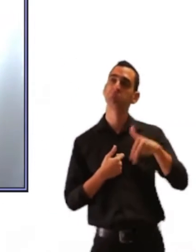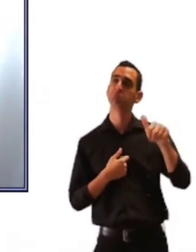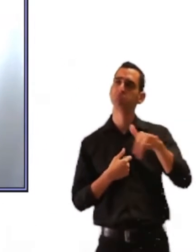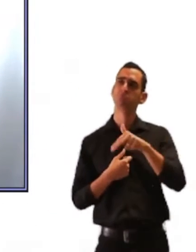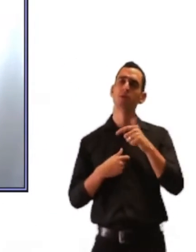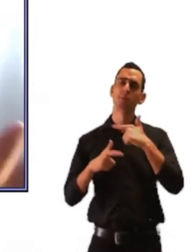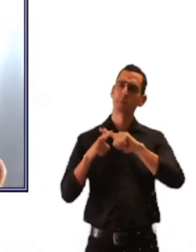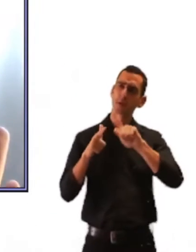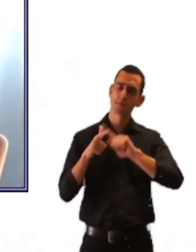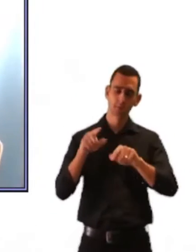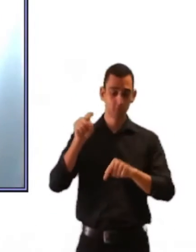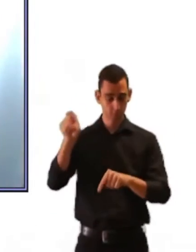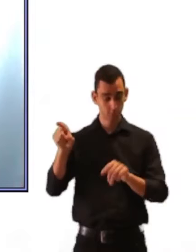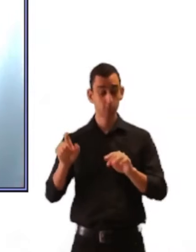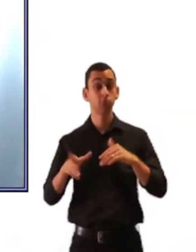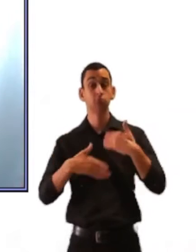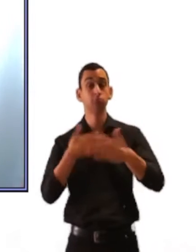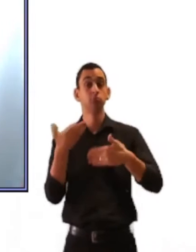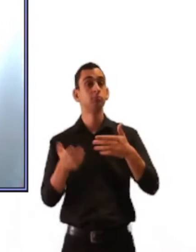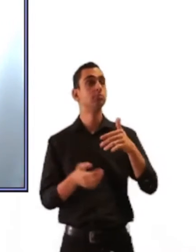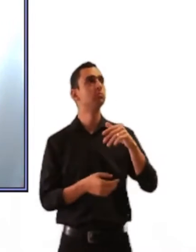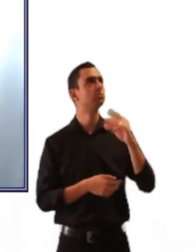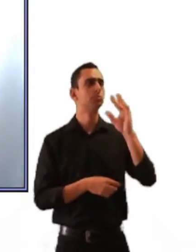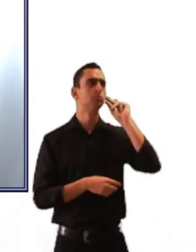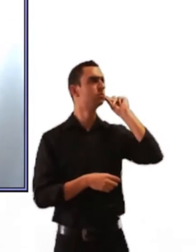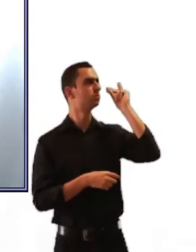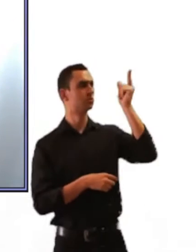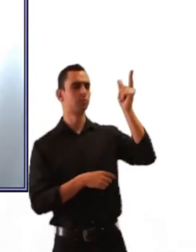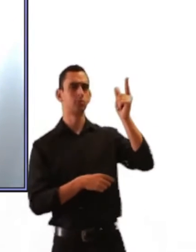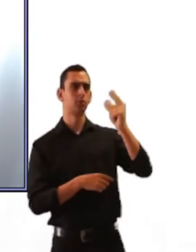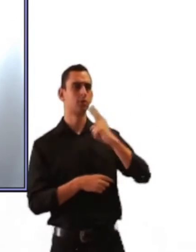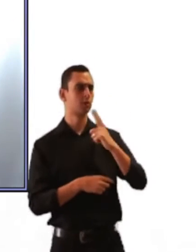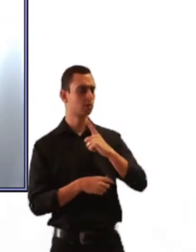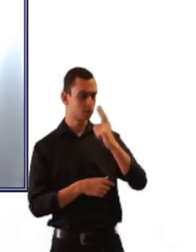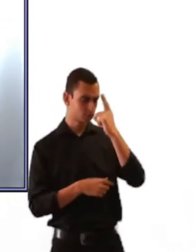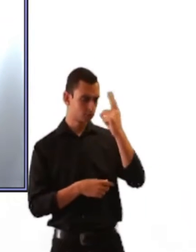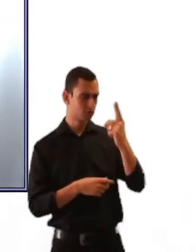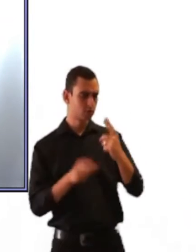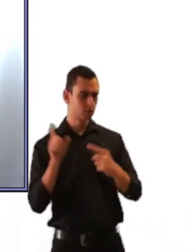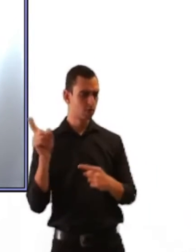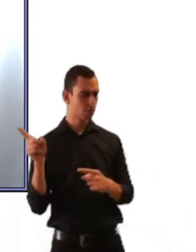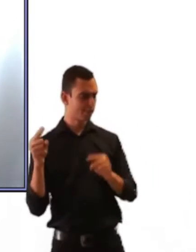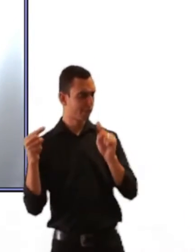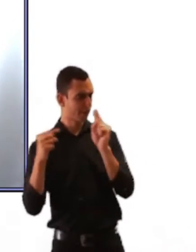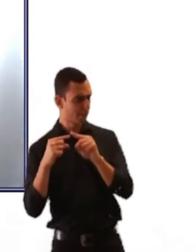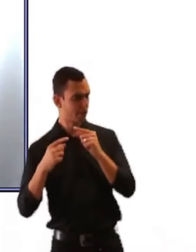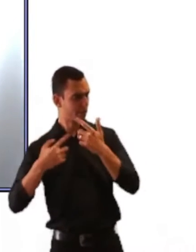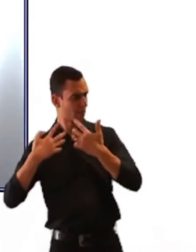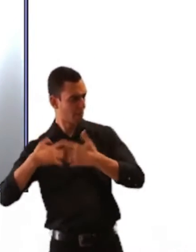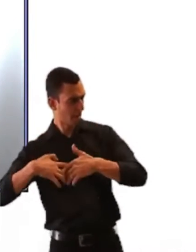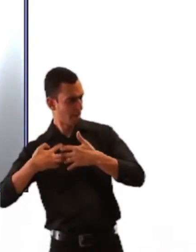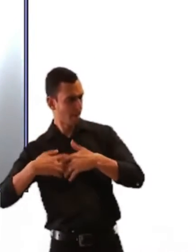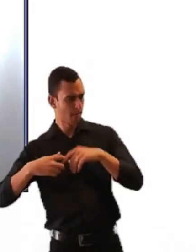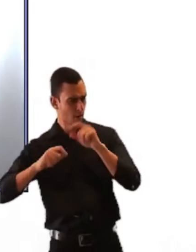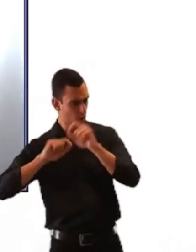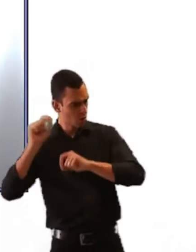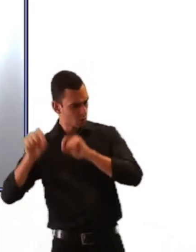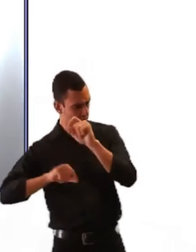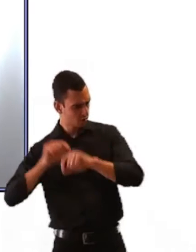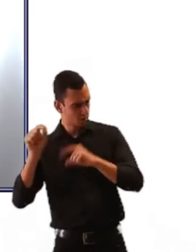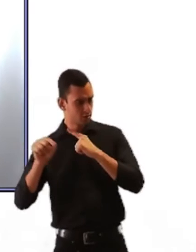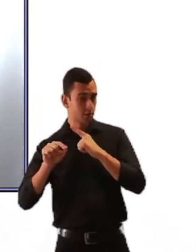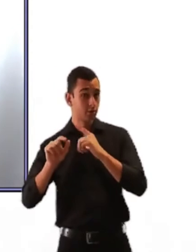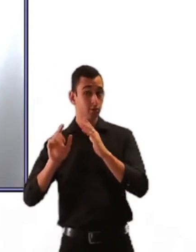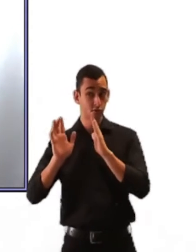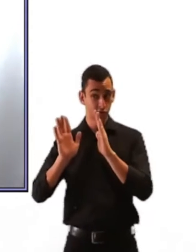contato com um problema, e aí eu tenho um insight, que é essa forma que a gente tem, que não é uma intuição propriamente dita, né? Porque a intuição, ela